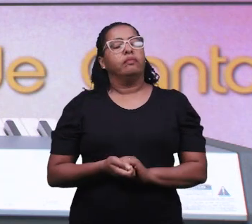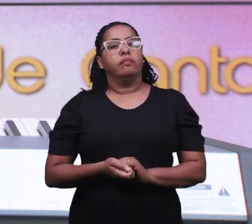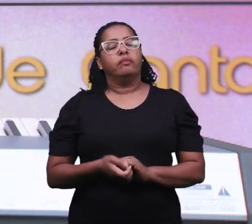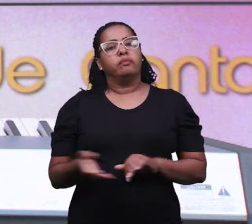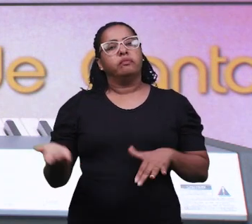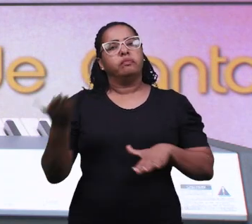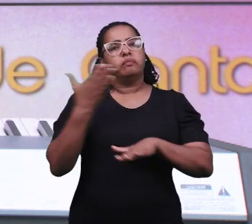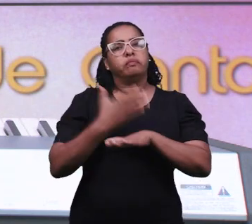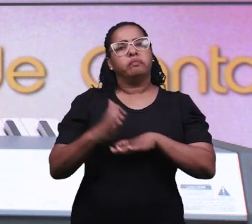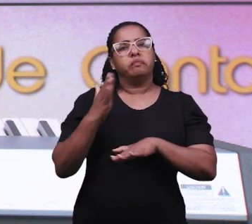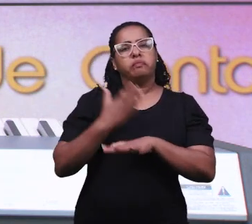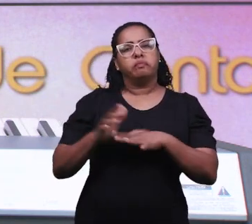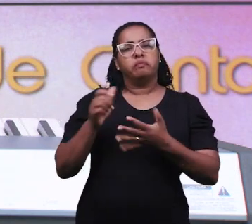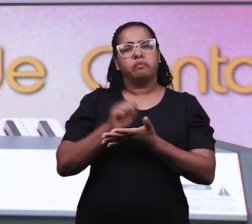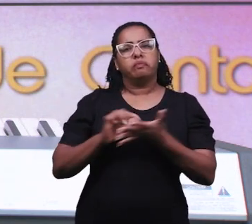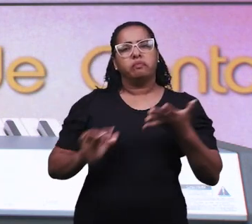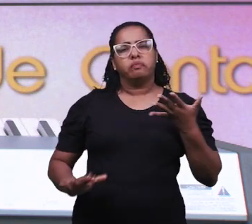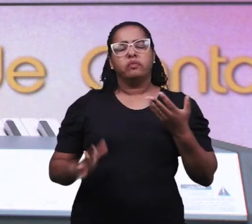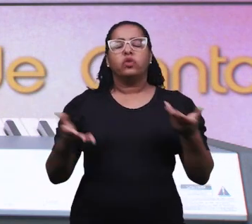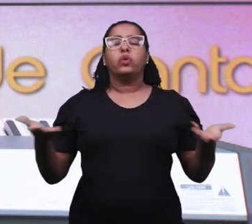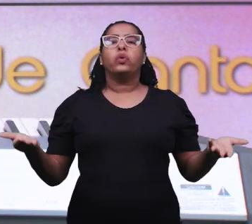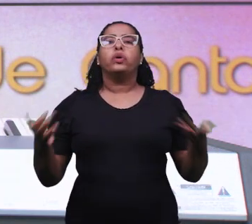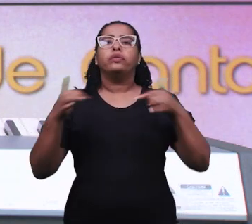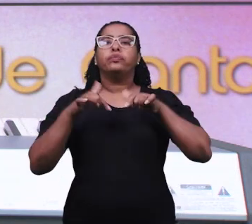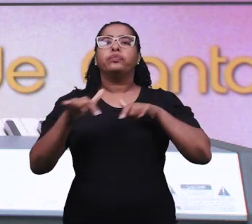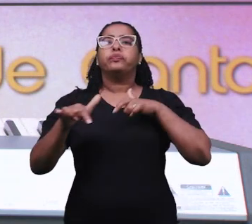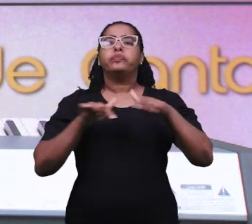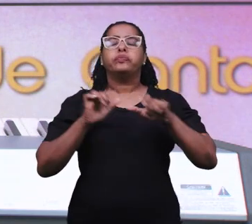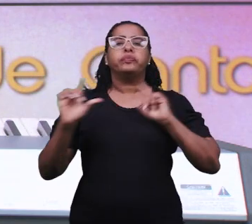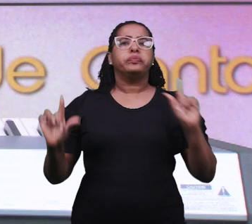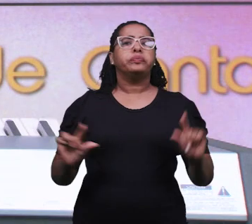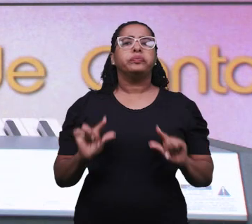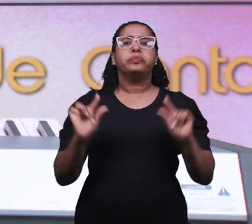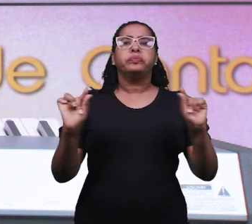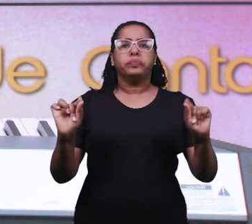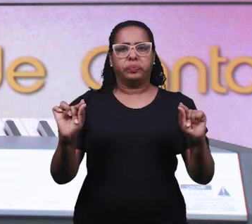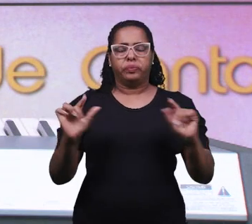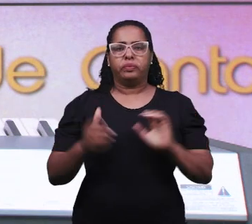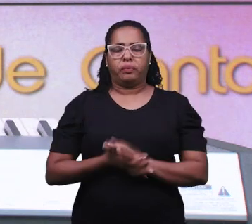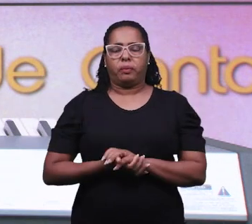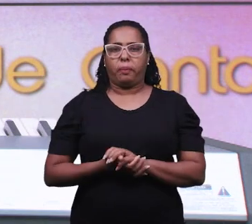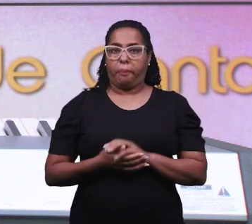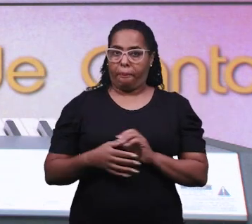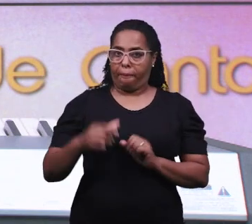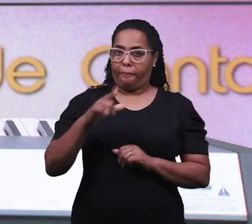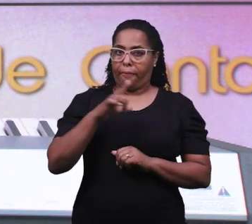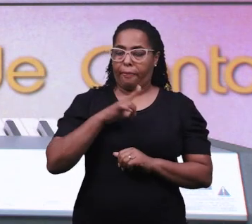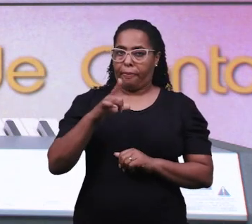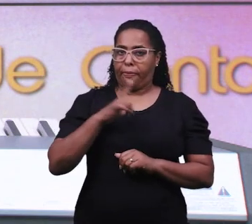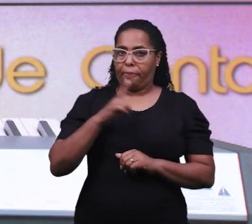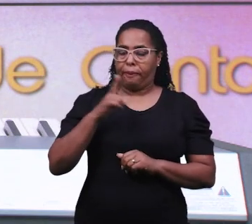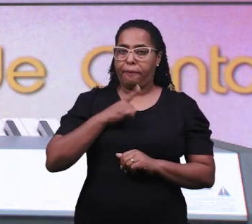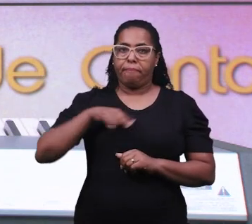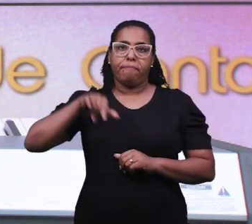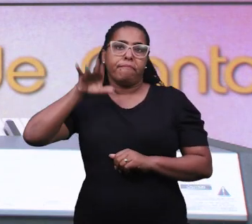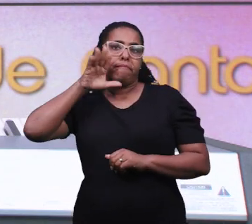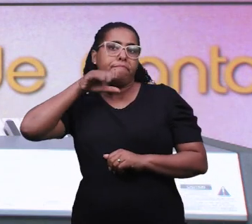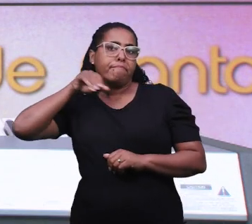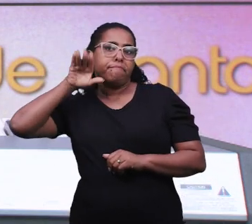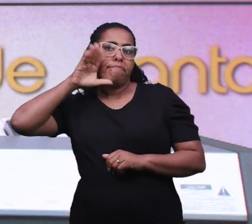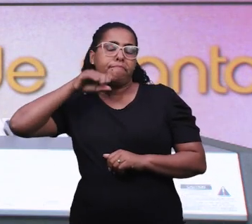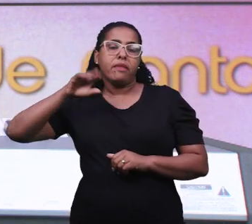nossos exercícios. O que nós vamos trabalhar hoje? Nós temos os nossos articuladores